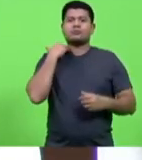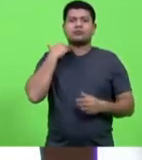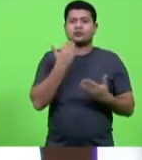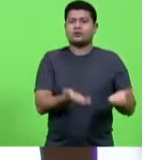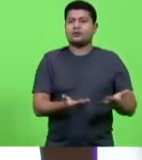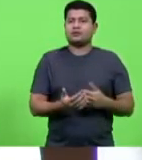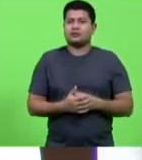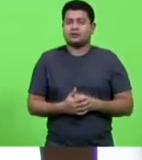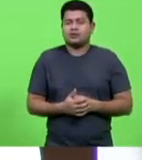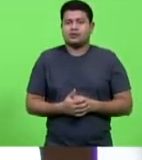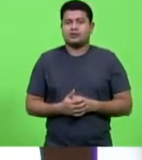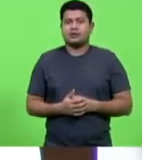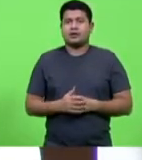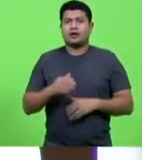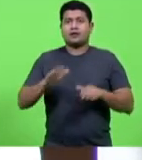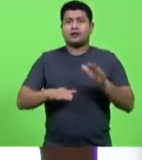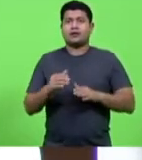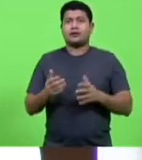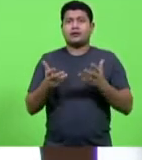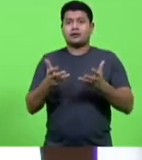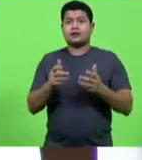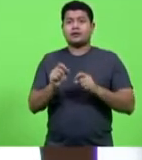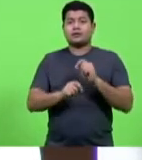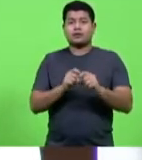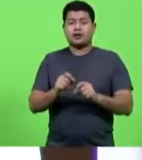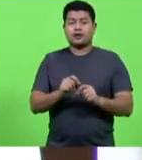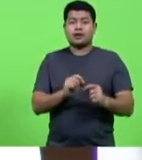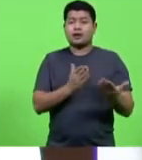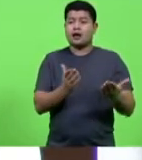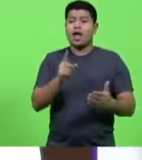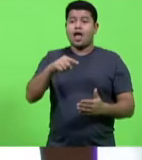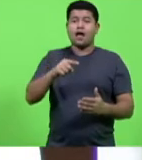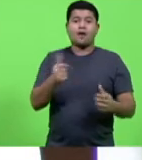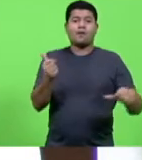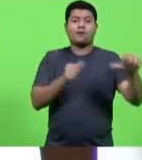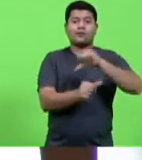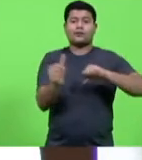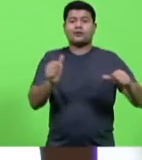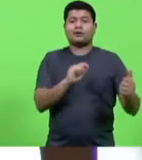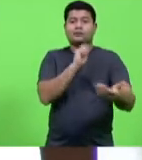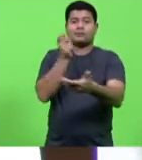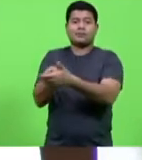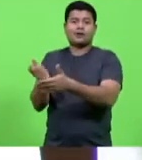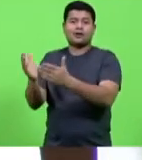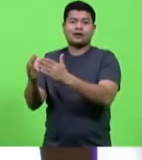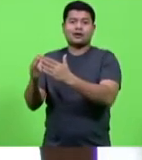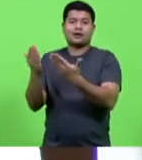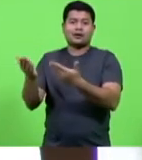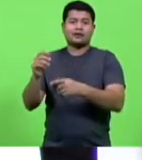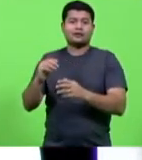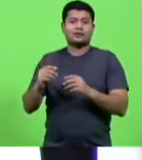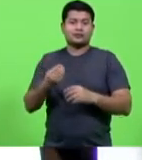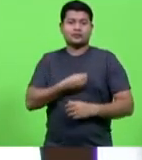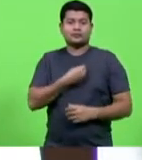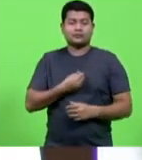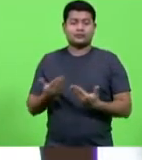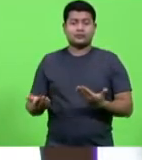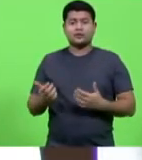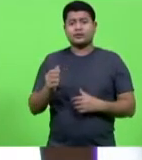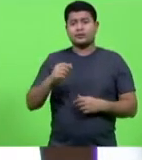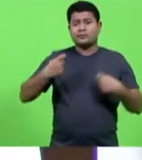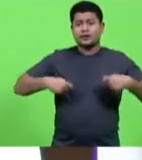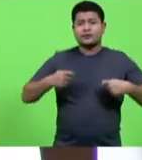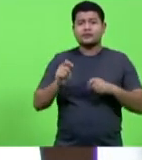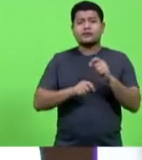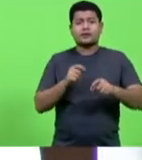dinheiro, ele está querendo até pagar a prestação da casa. Então, que seja fácil que o